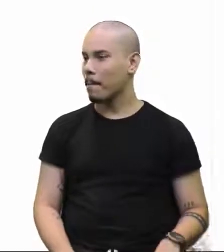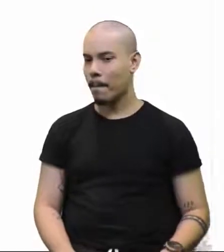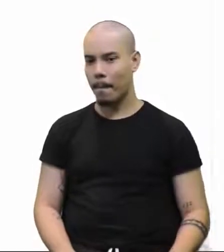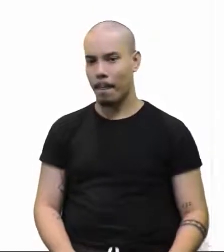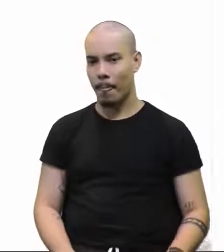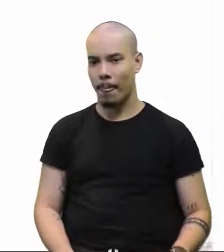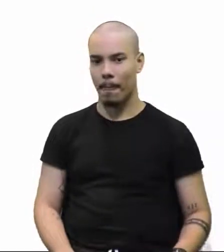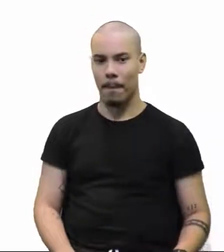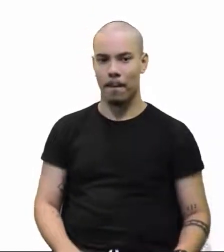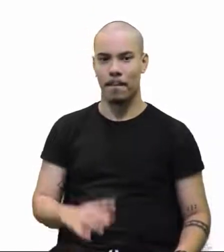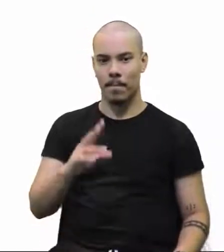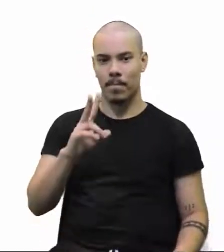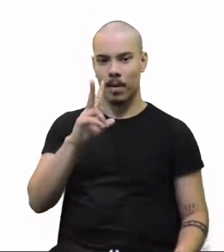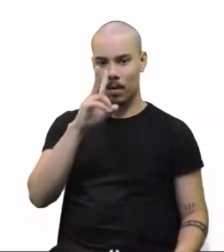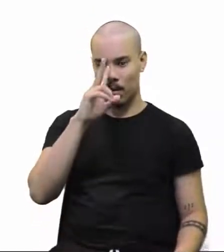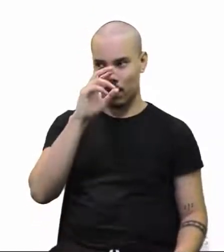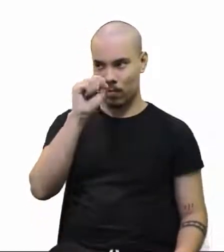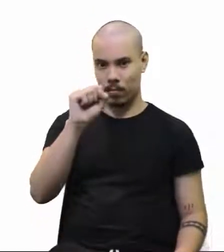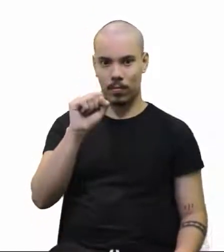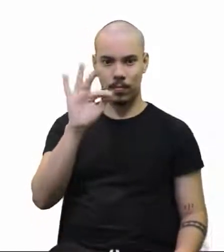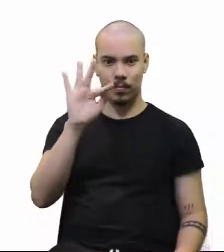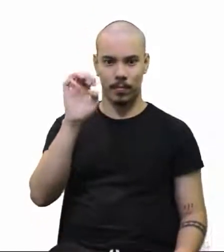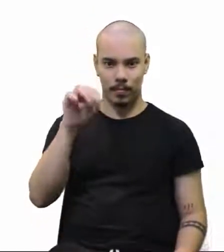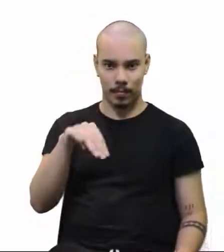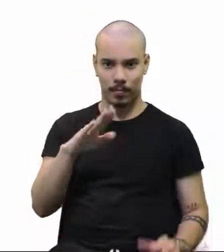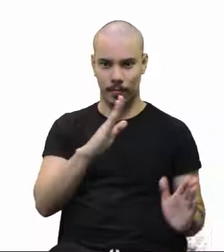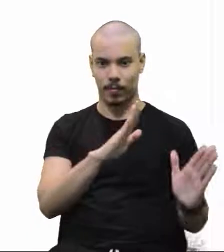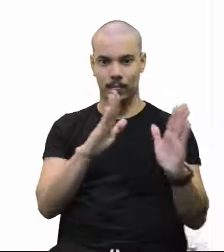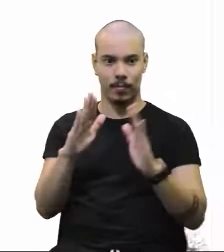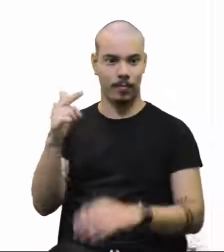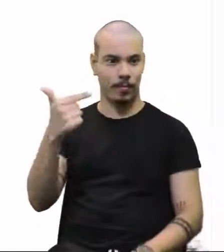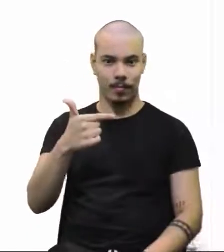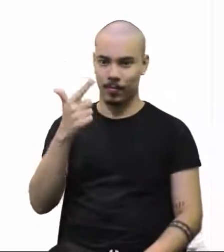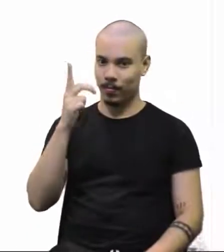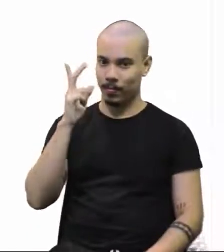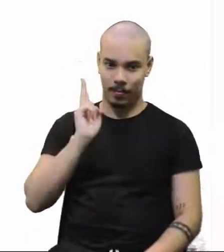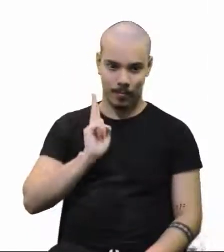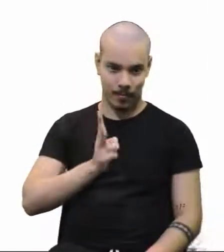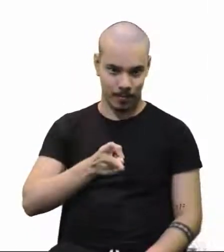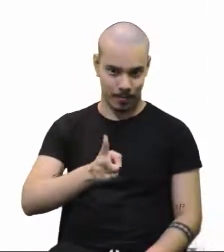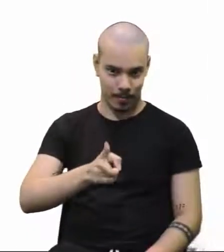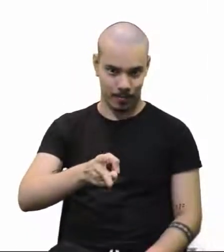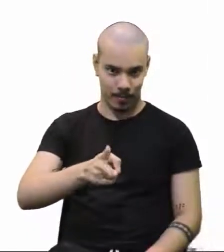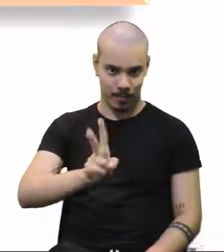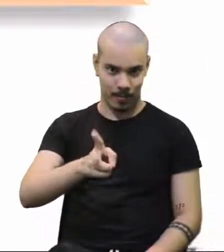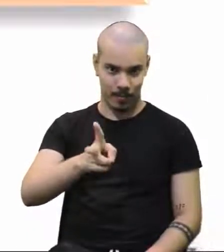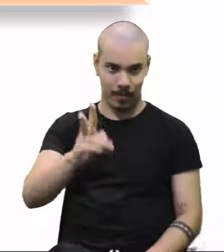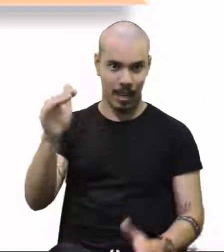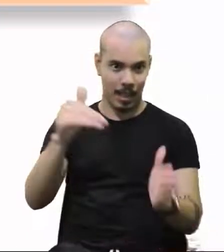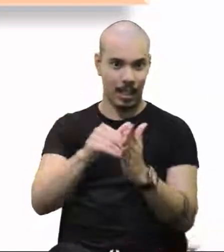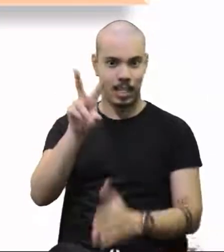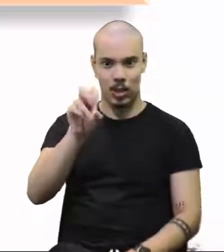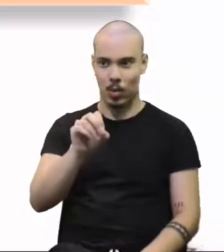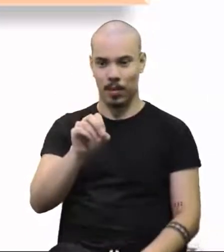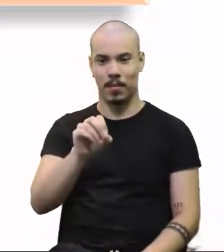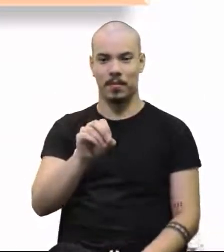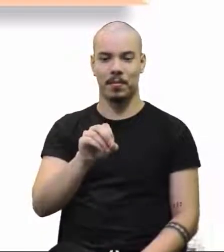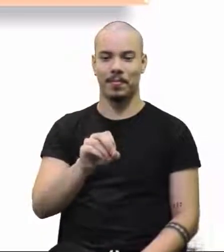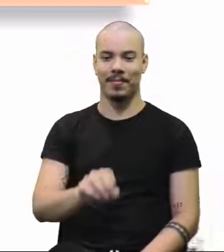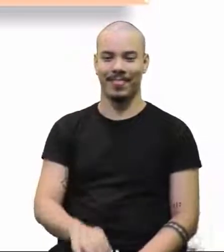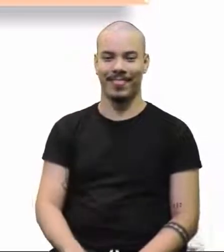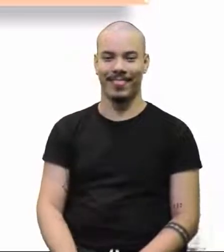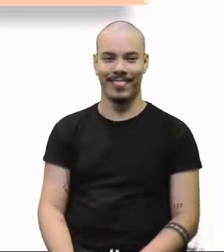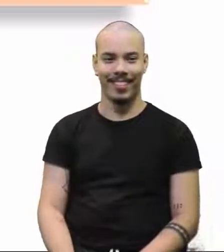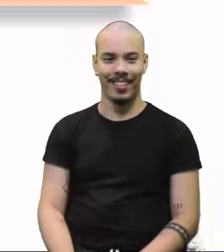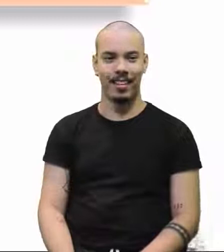Então Parte aí, dois da força eletromotriz, né? Continuando, como sempre, né? Parte 1, parte 2, parte 50. Até 8,